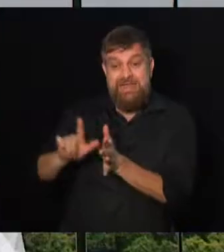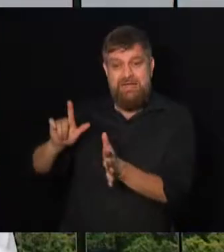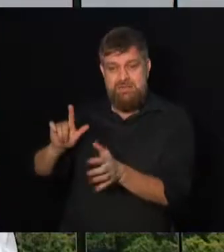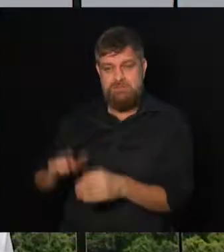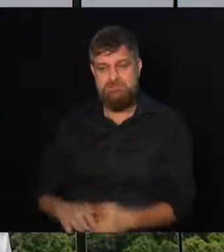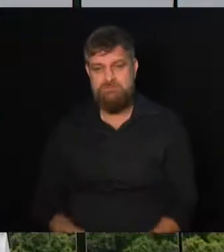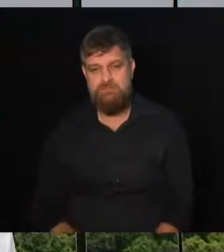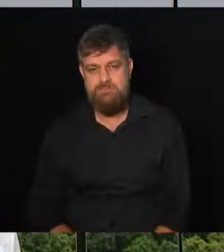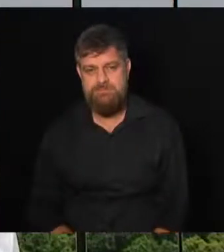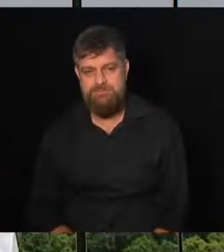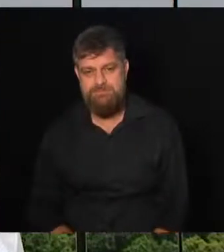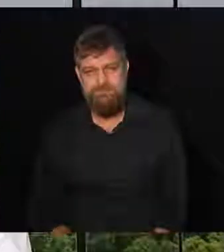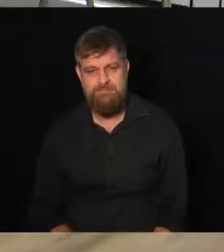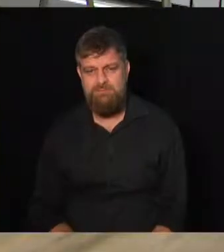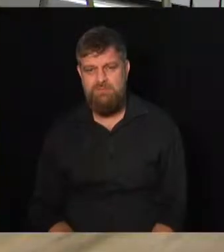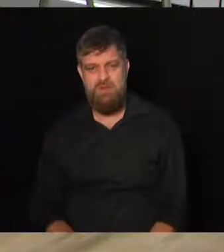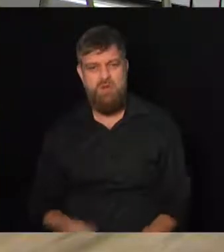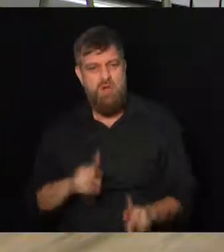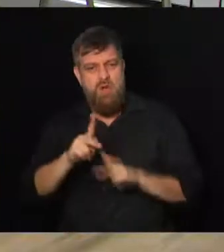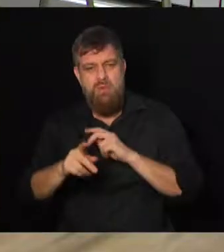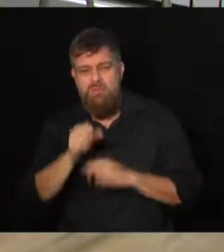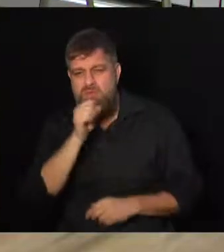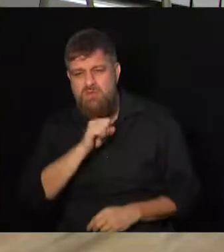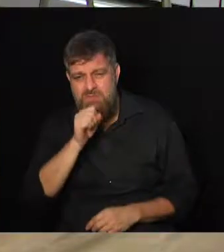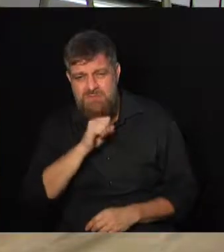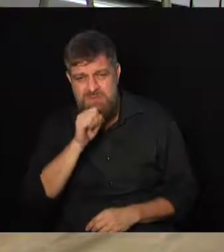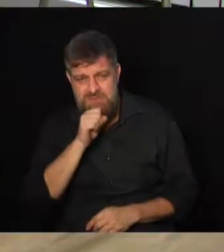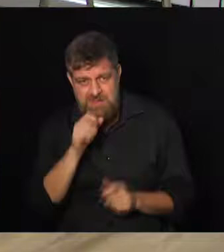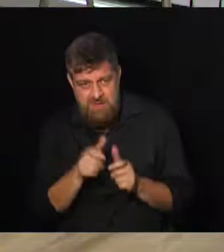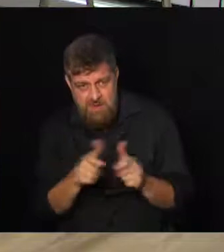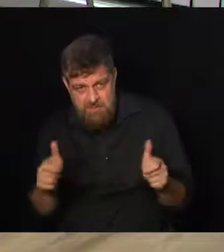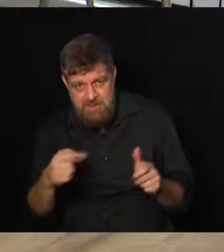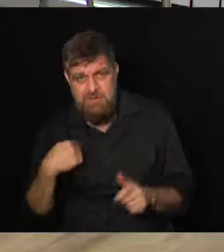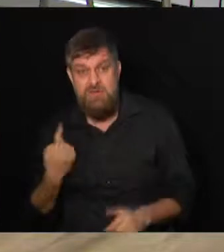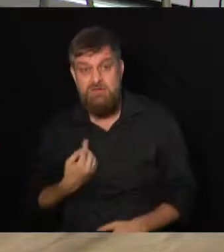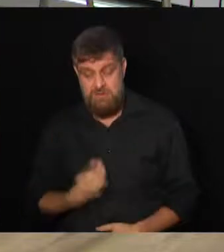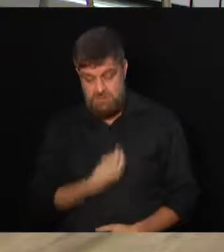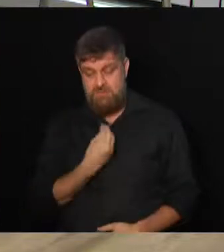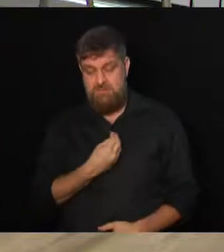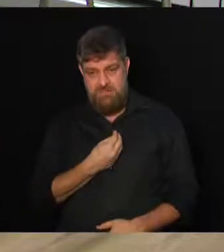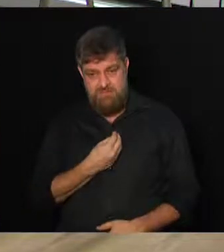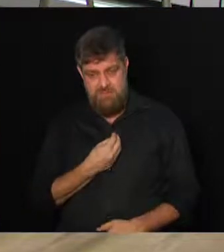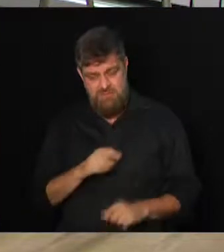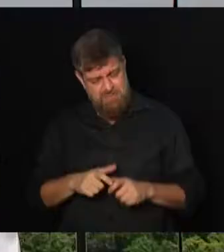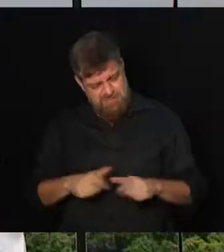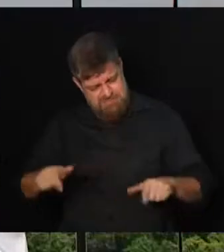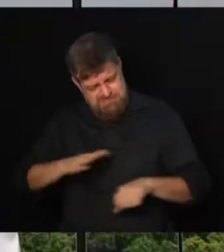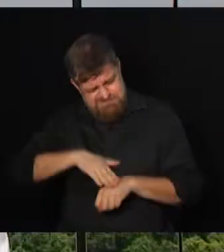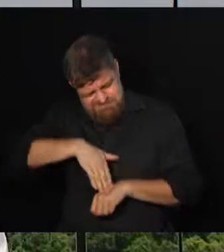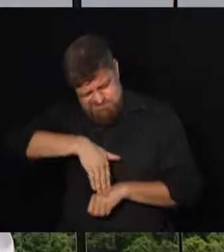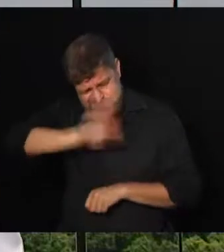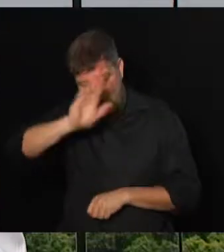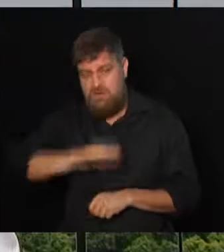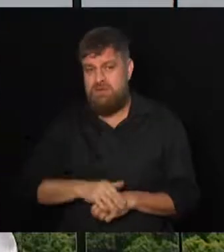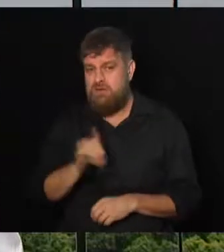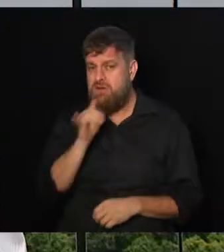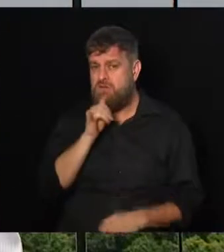não tem nada a ver com o envelhecimento da população, ou tem? Não, pelo contrário, nós estamos vivendo mais. Eu vou dar um exemplo para